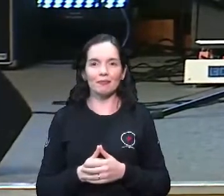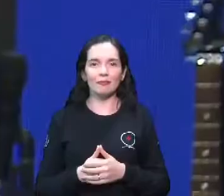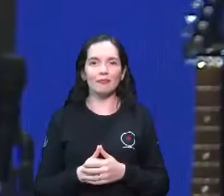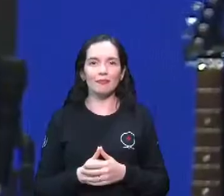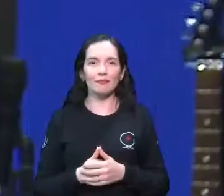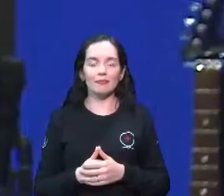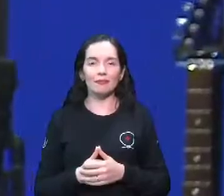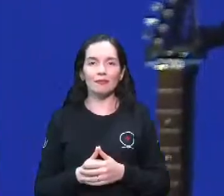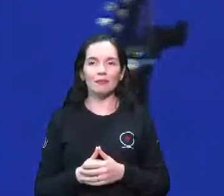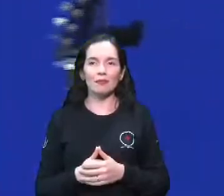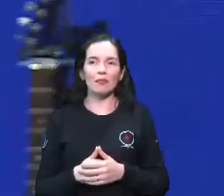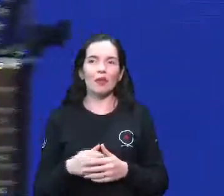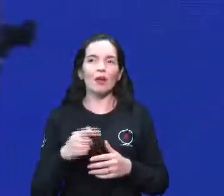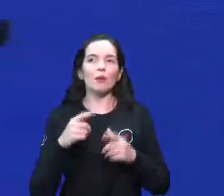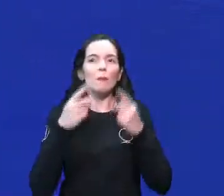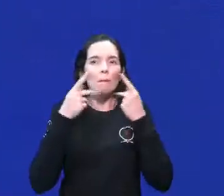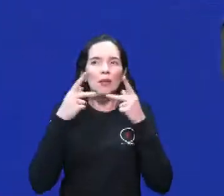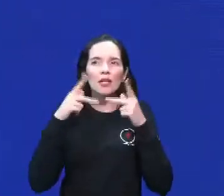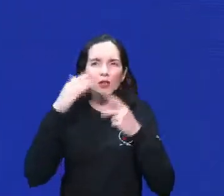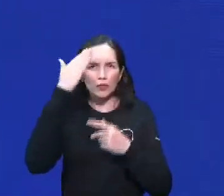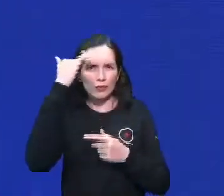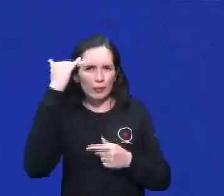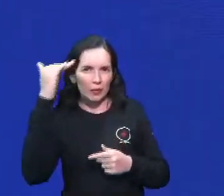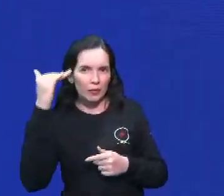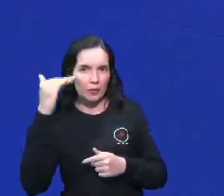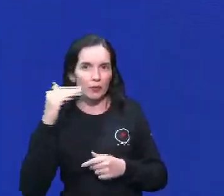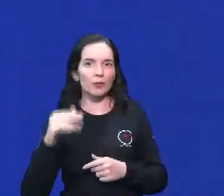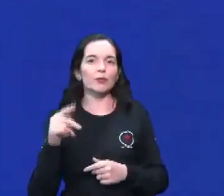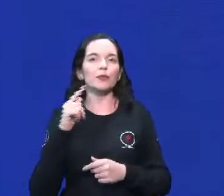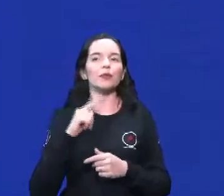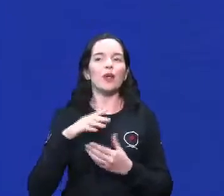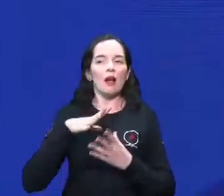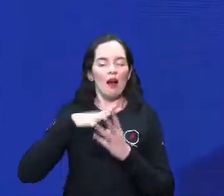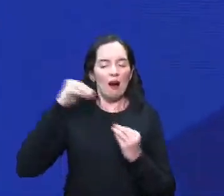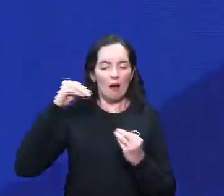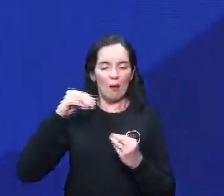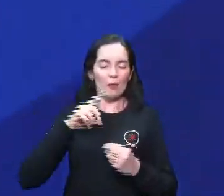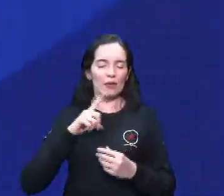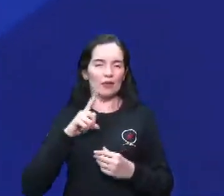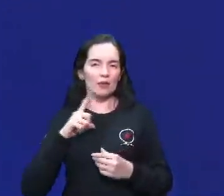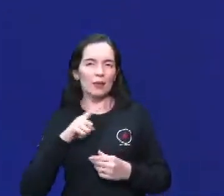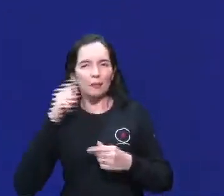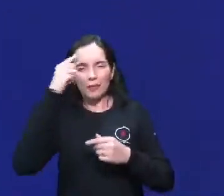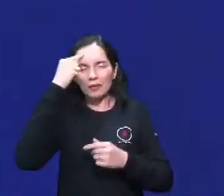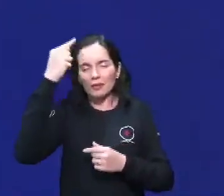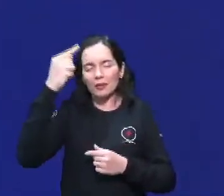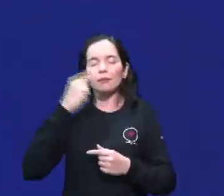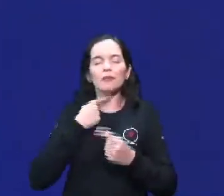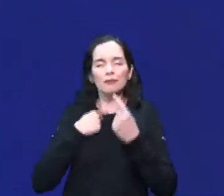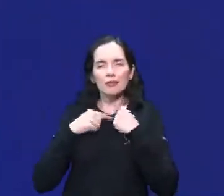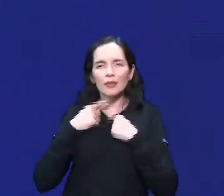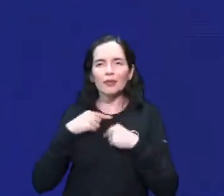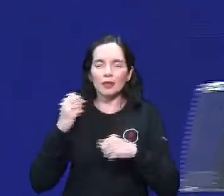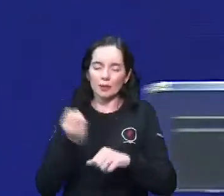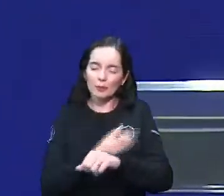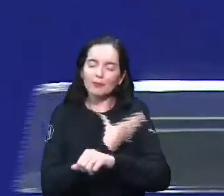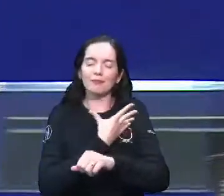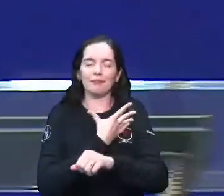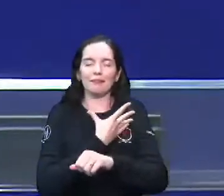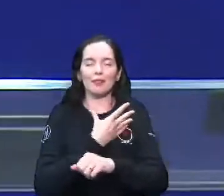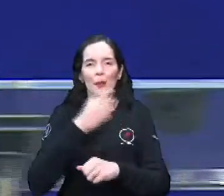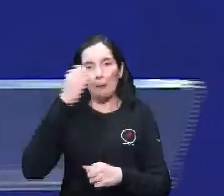Miles Monroe, ele diz que a alma tem pensamentos, desejos e emoções. Vamos repetir?